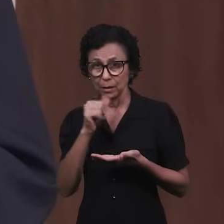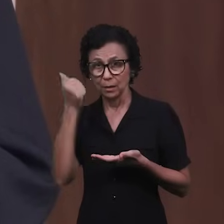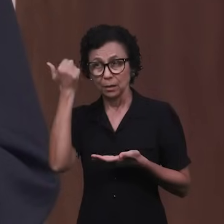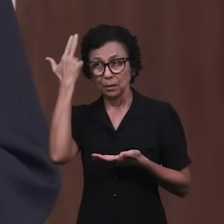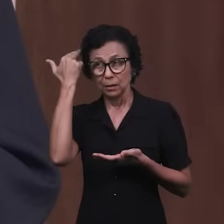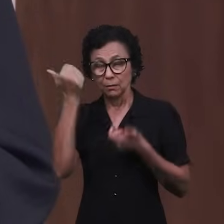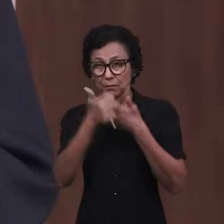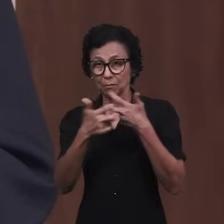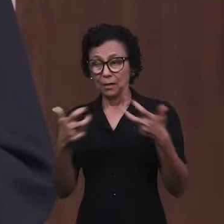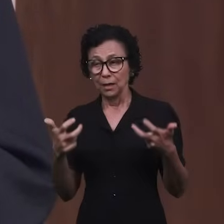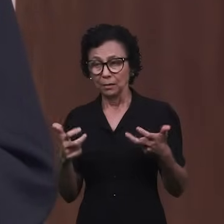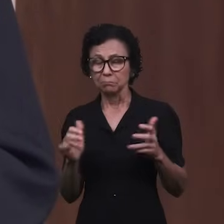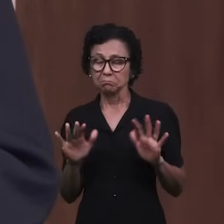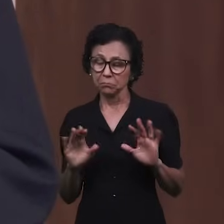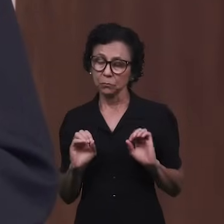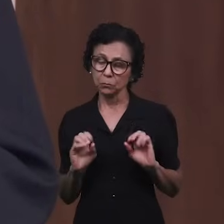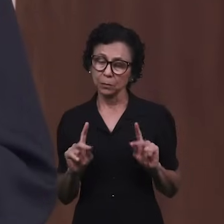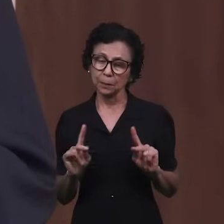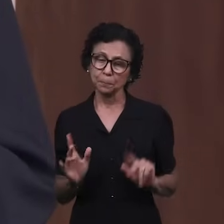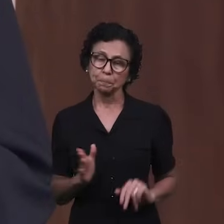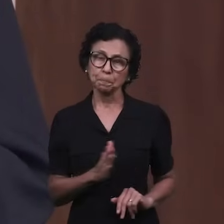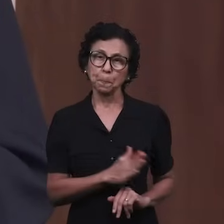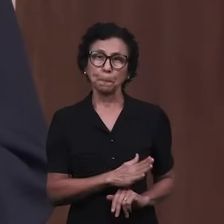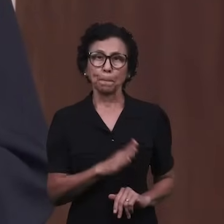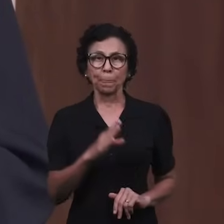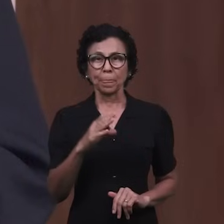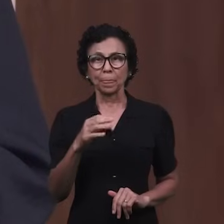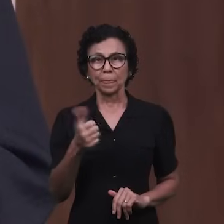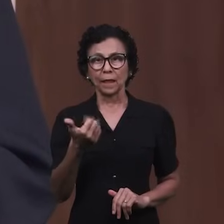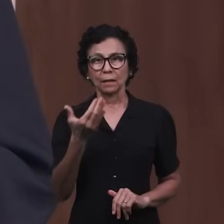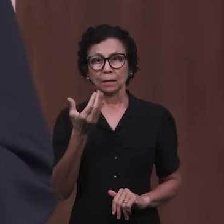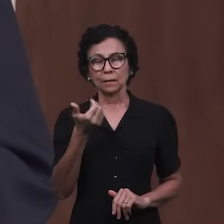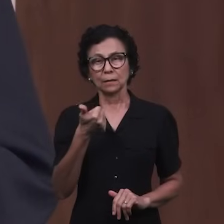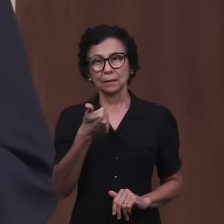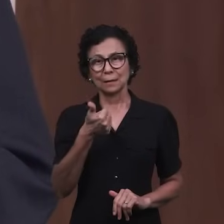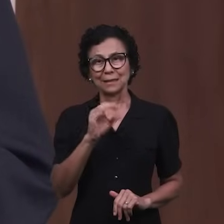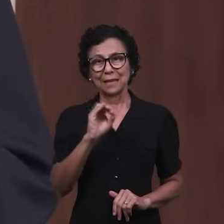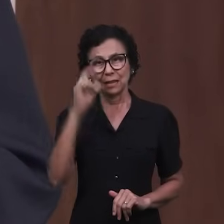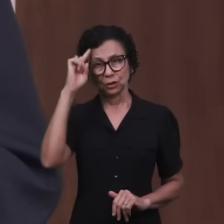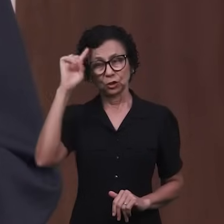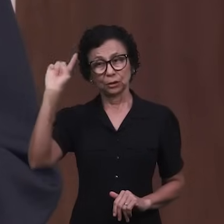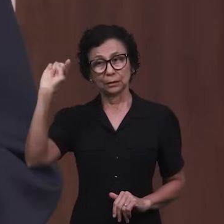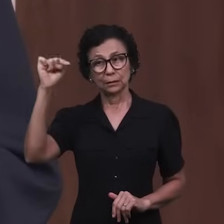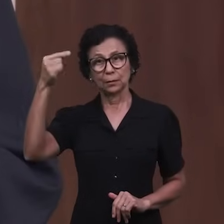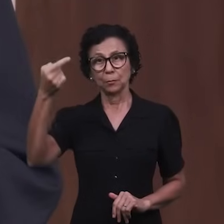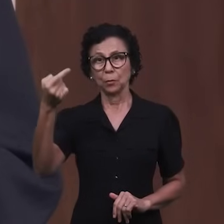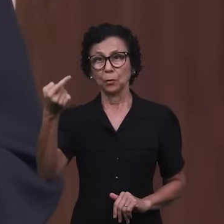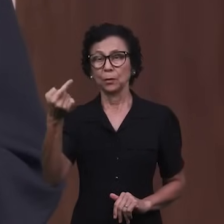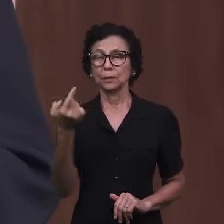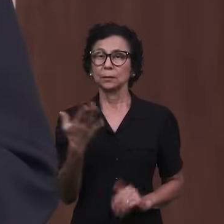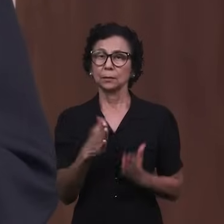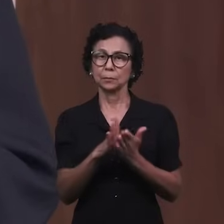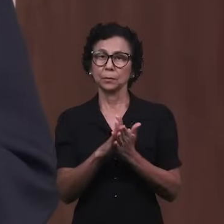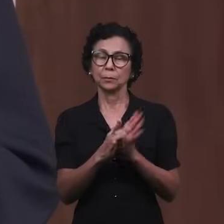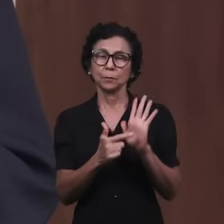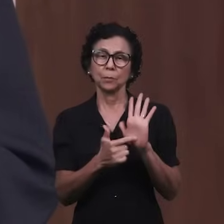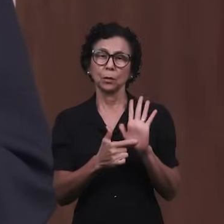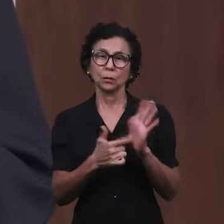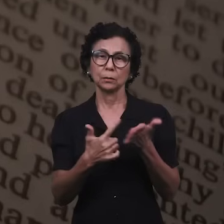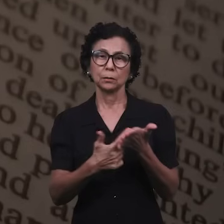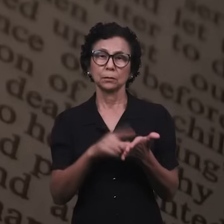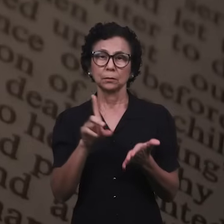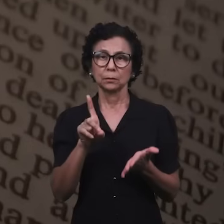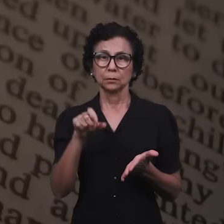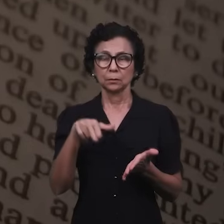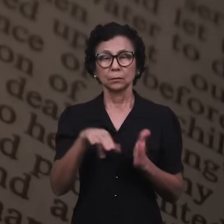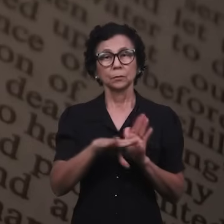legumes e água. E assim ele fez, depois dos 10 dias... A palavra está